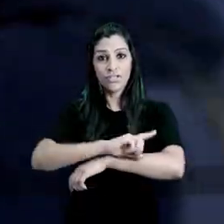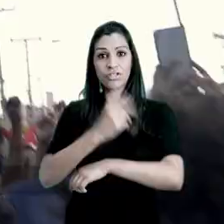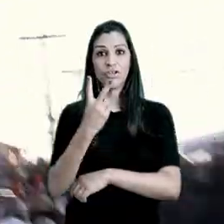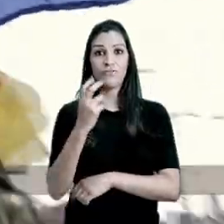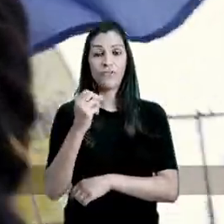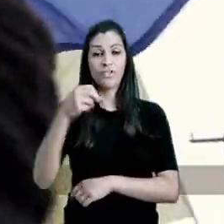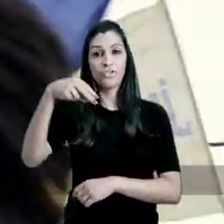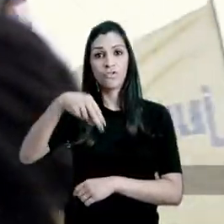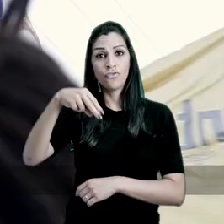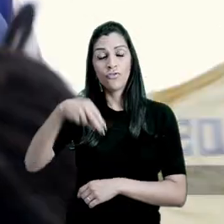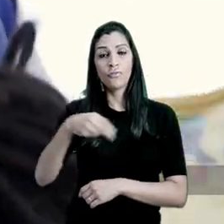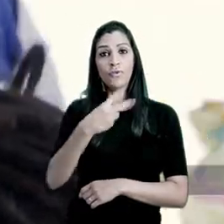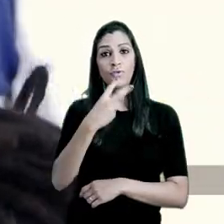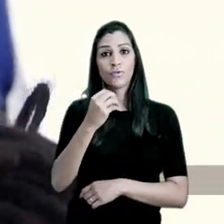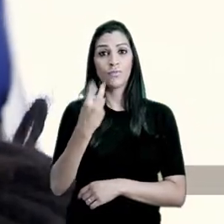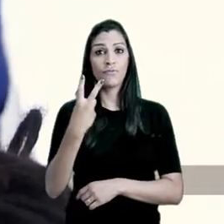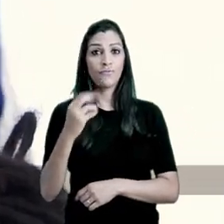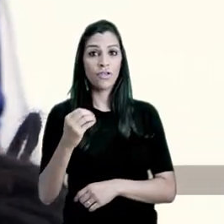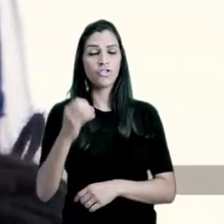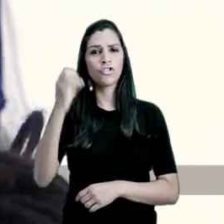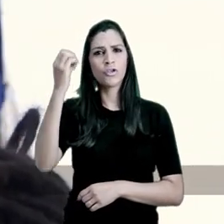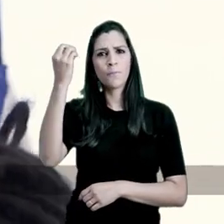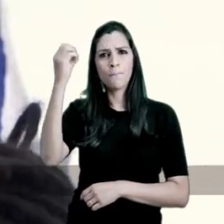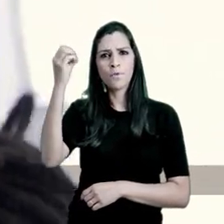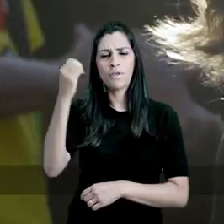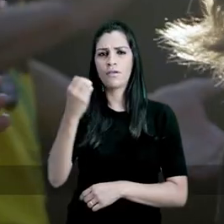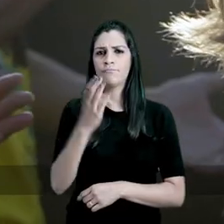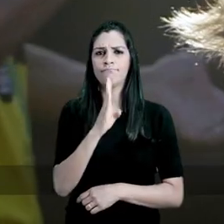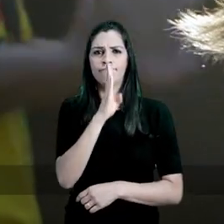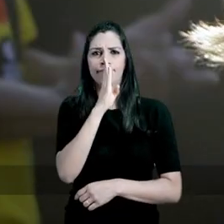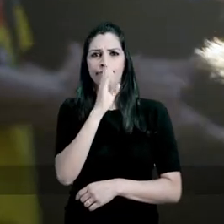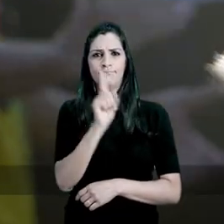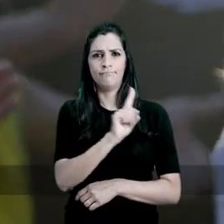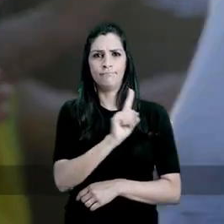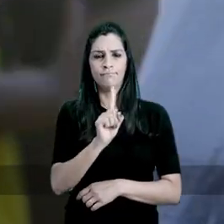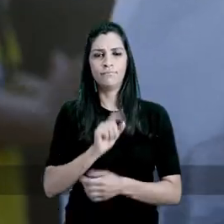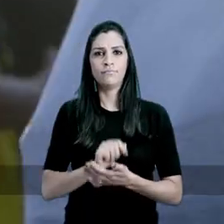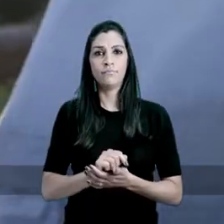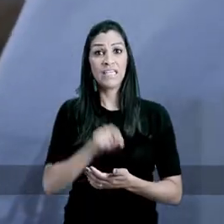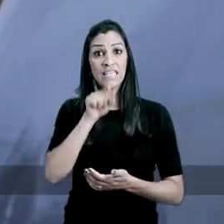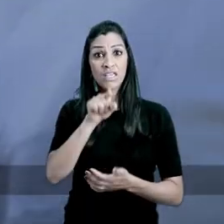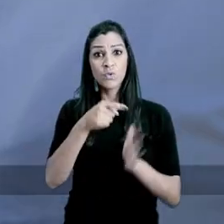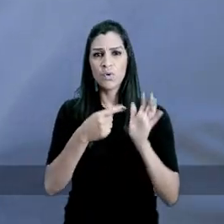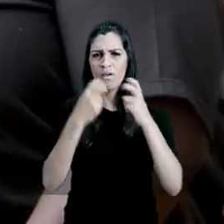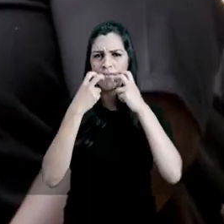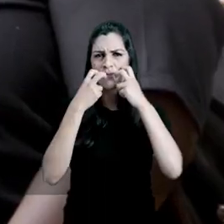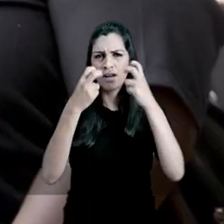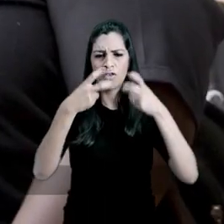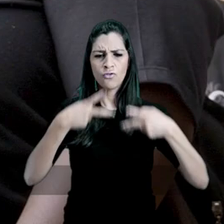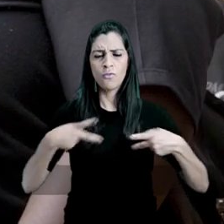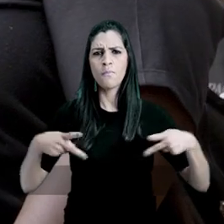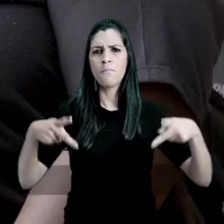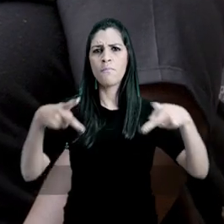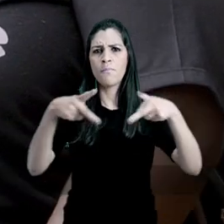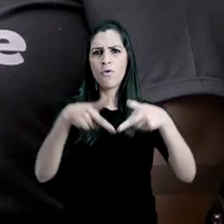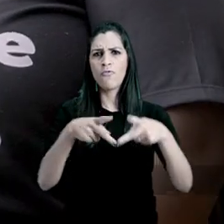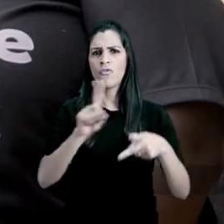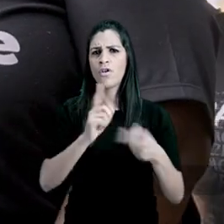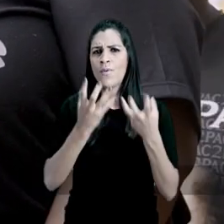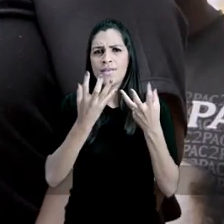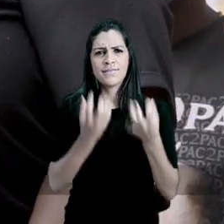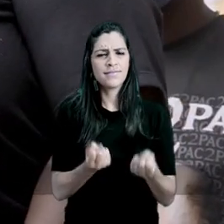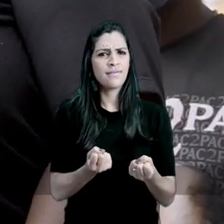No dia 20 de novembro de 2020, Porto Alegre não silenciou. Isso é um grito, né, do nosso povo